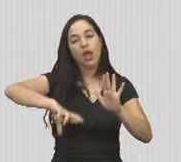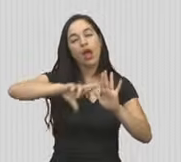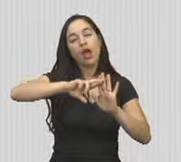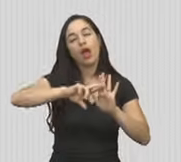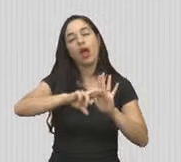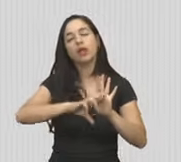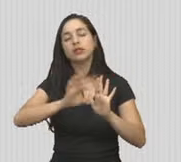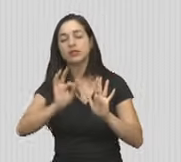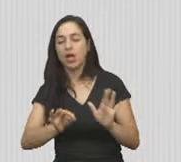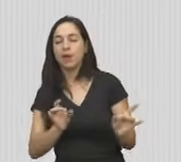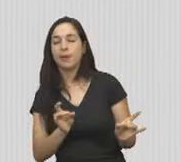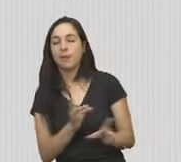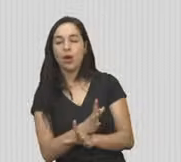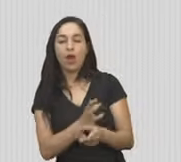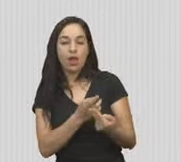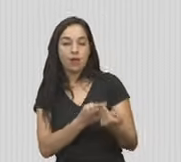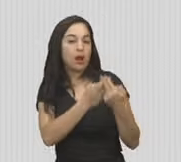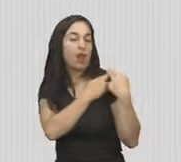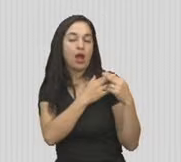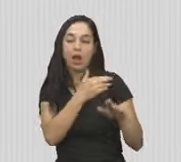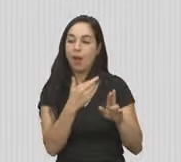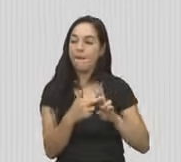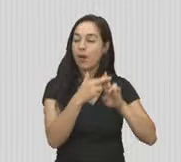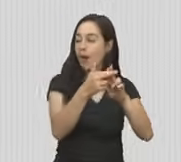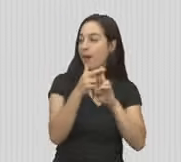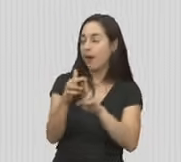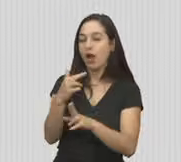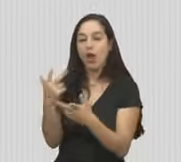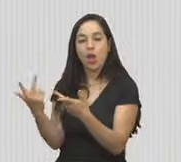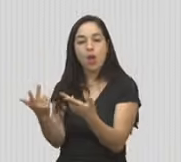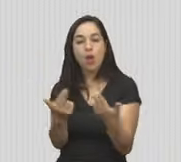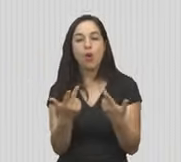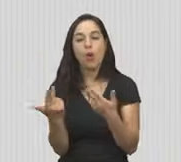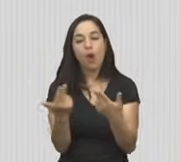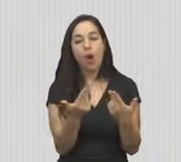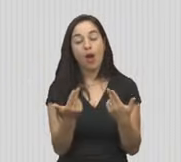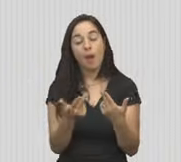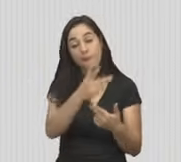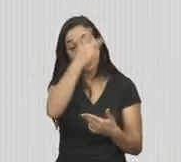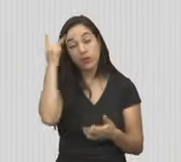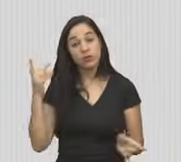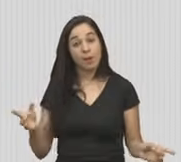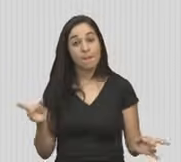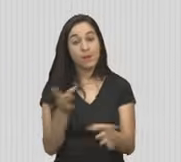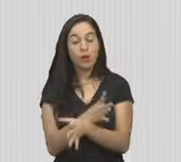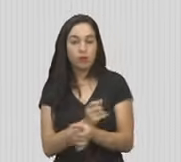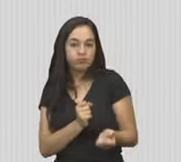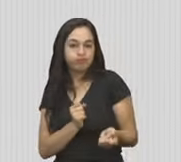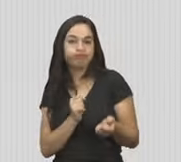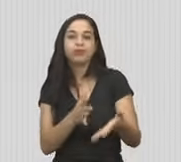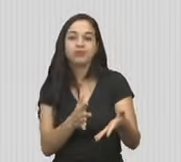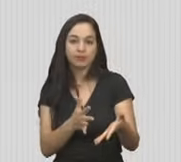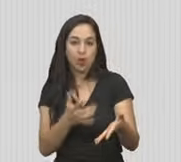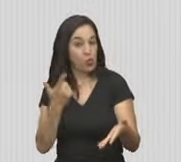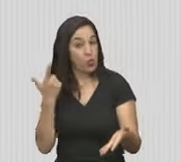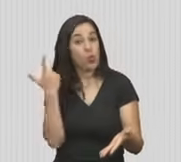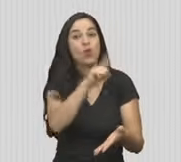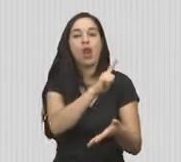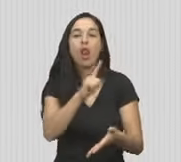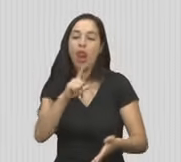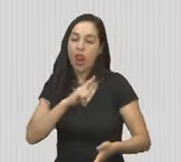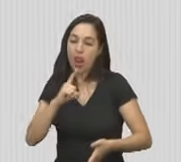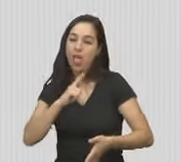bem definidos, responsabilidade de todos, o procedimento claro e a pessoa preparada, isso vai resultar numa resposta,